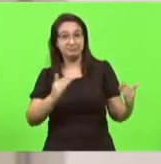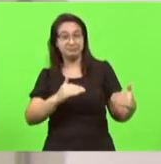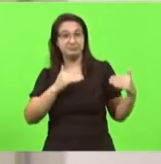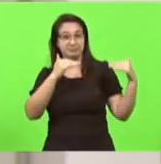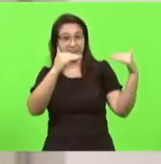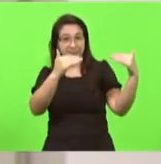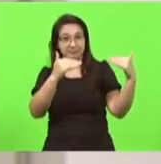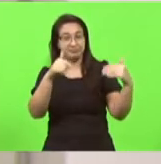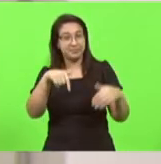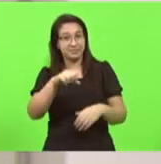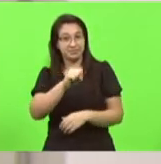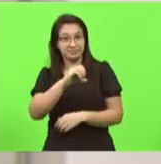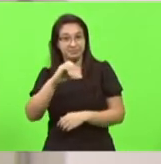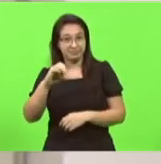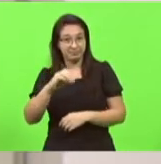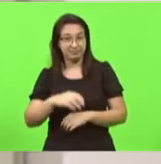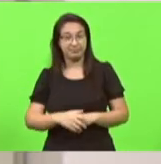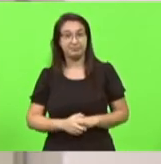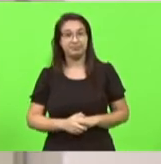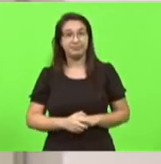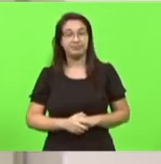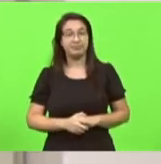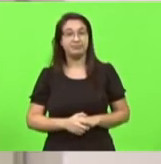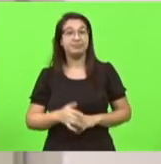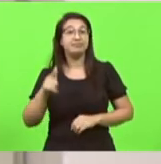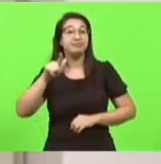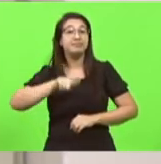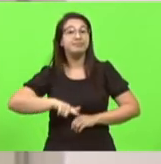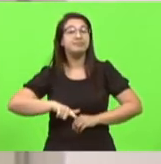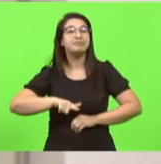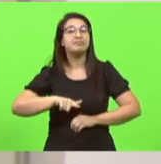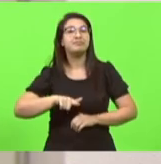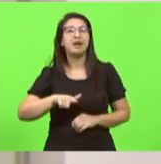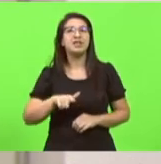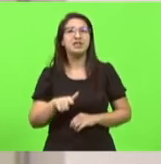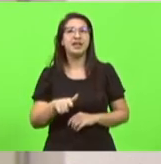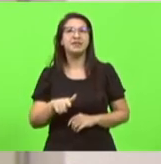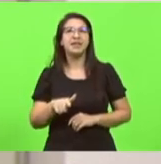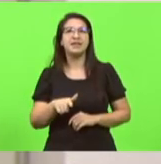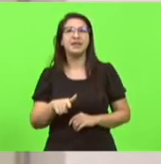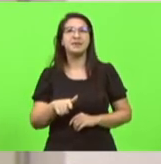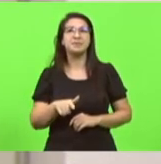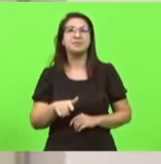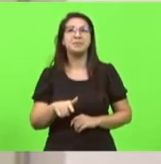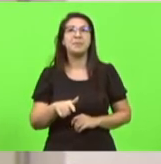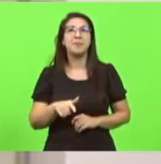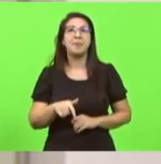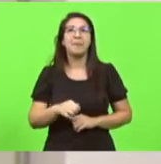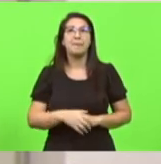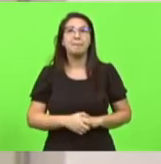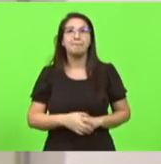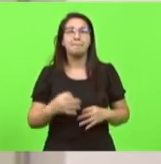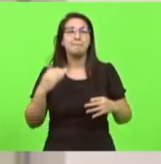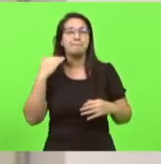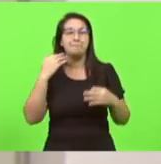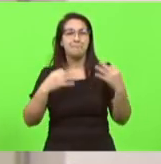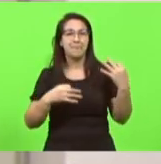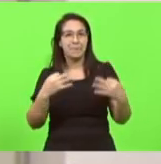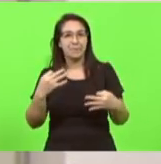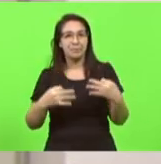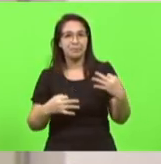E, fundamentalmente, para a magistratura da minha Blumenau, da minha região. Nós